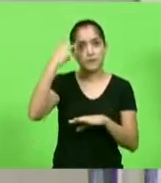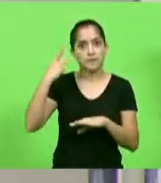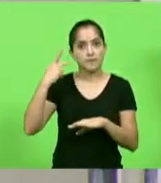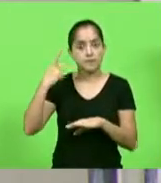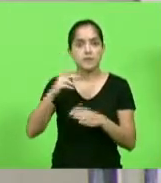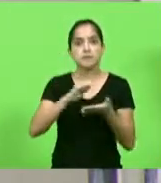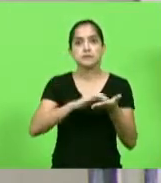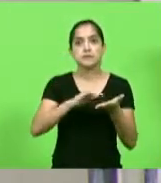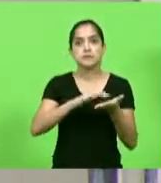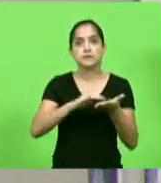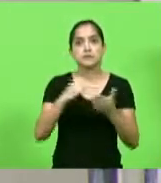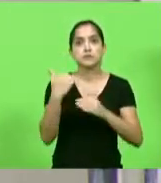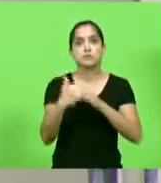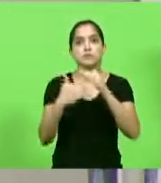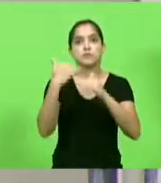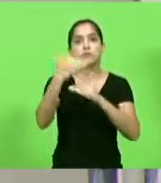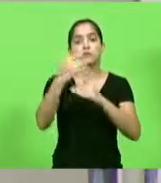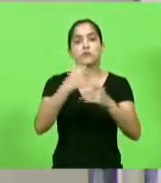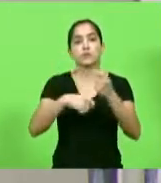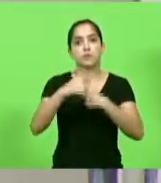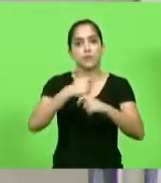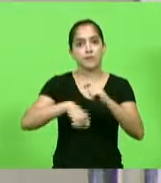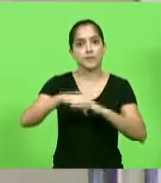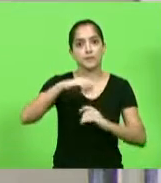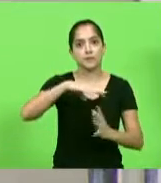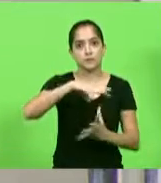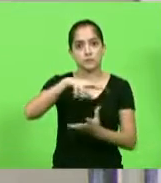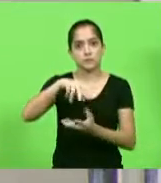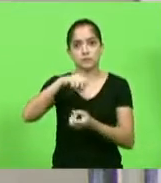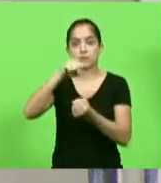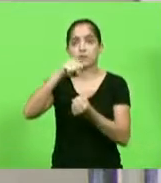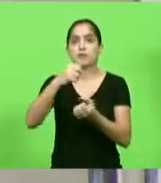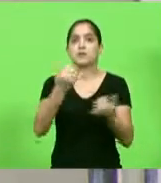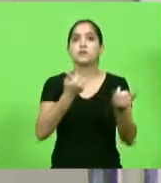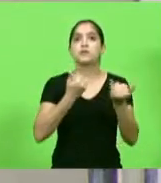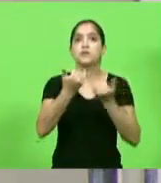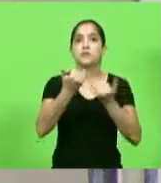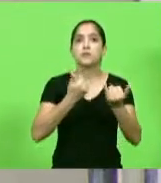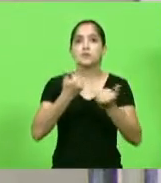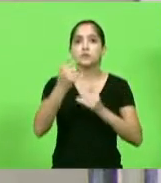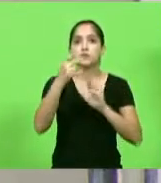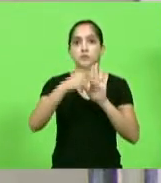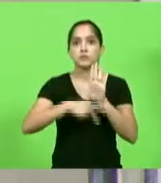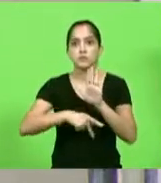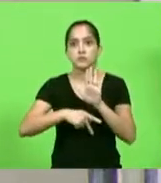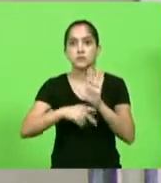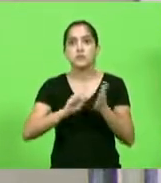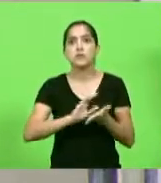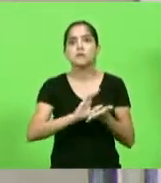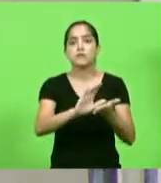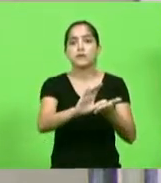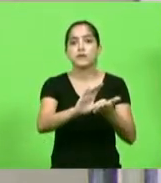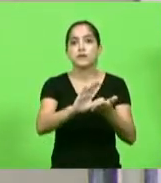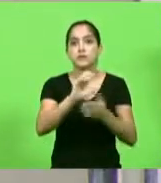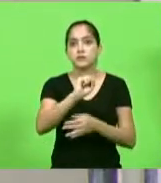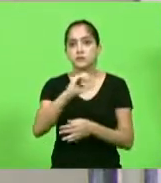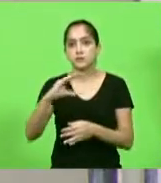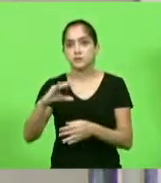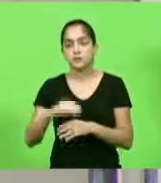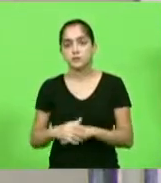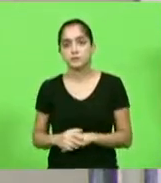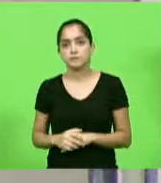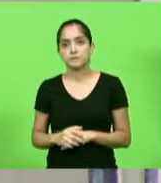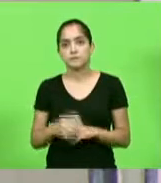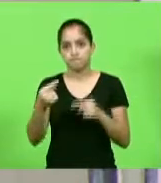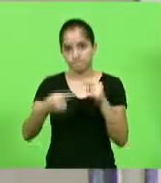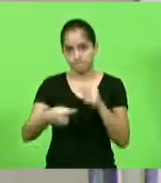solicitando ao secretário do Estado de Desenvolvimento Econômico Sustentável, informações acerca do andamento do programa Investe Santa Catarina. Em discussão,